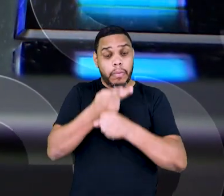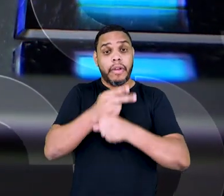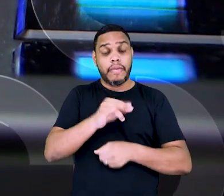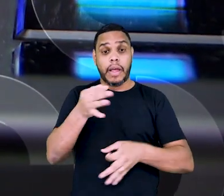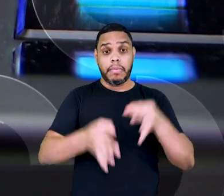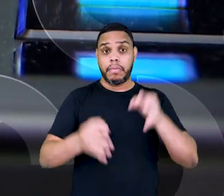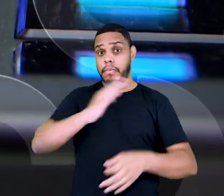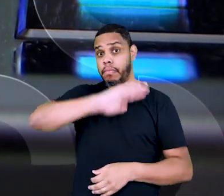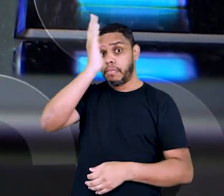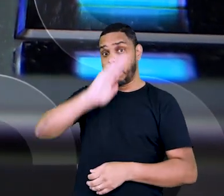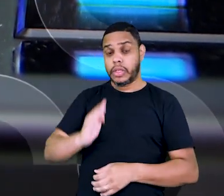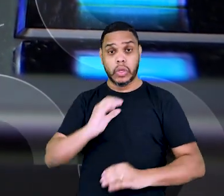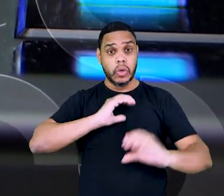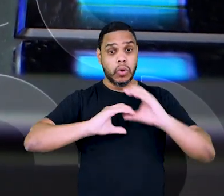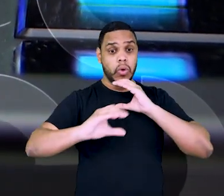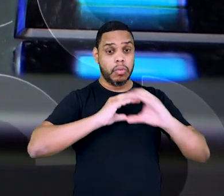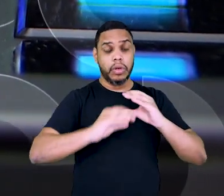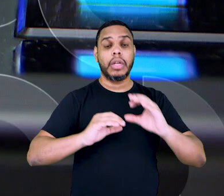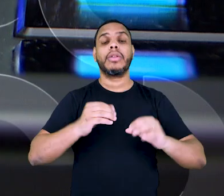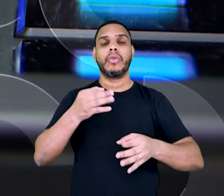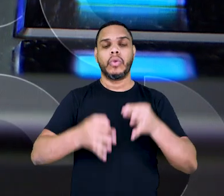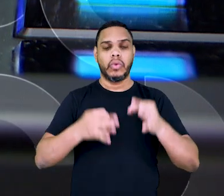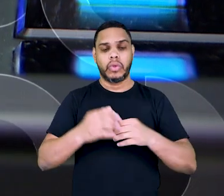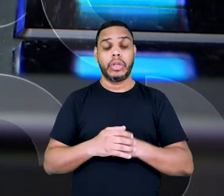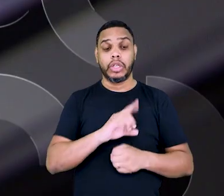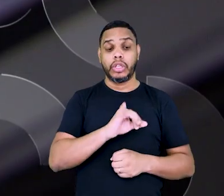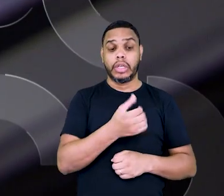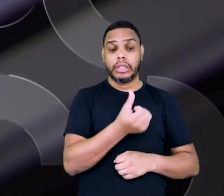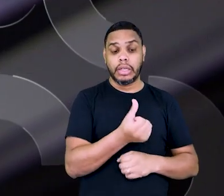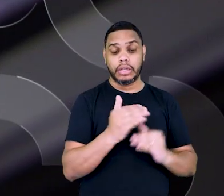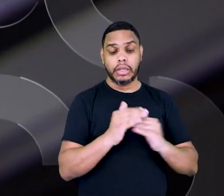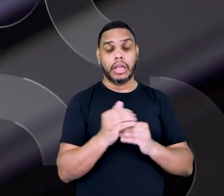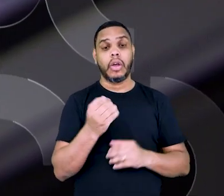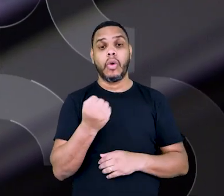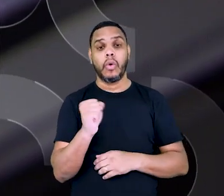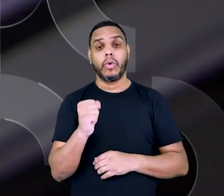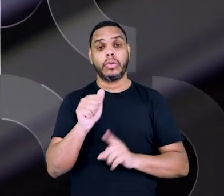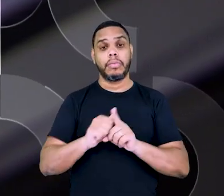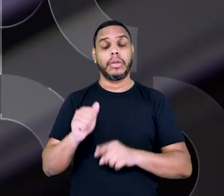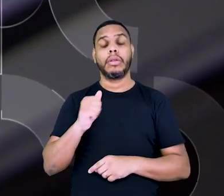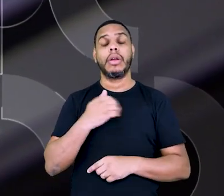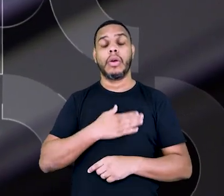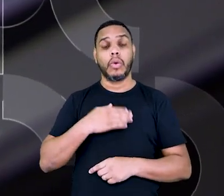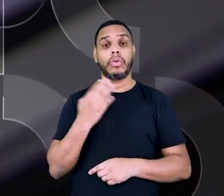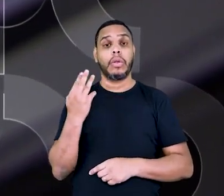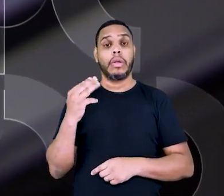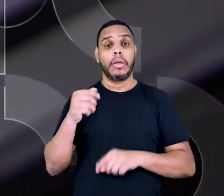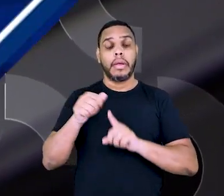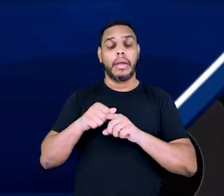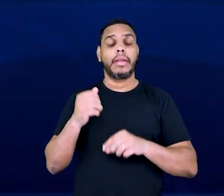Nacional de Comunicação e Justiça entre 6 e 8 de agosto em São Luís, no Maranhão.